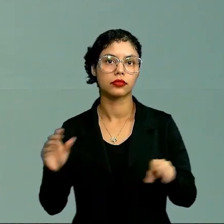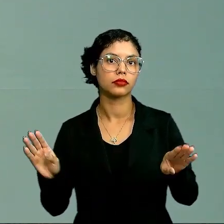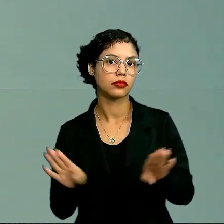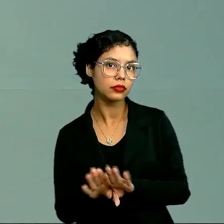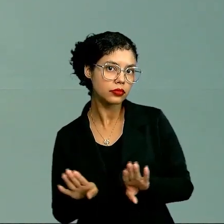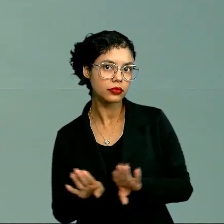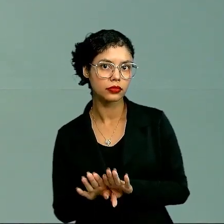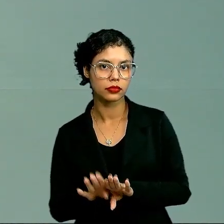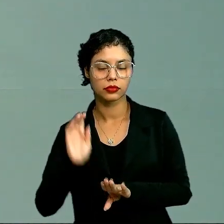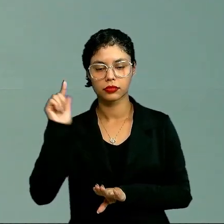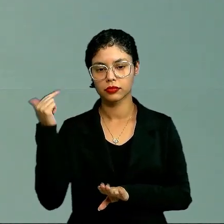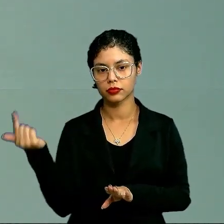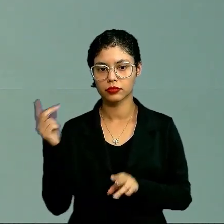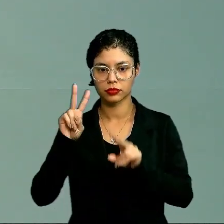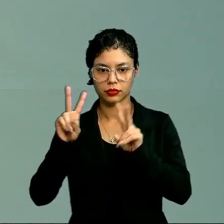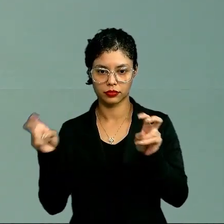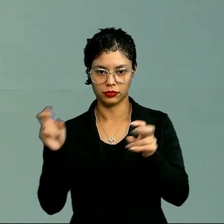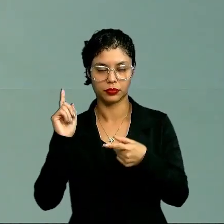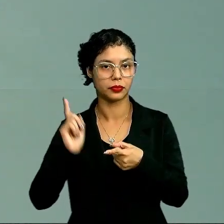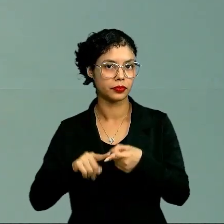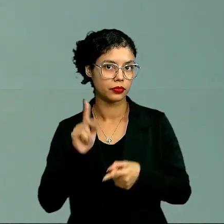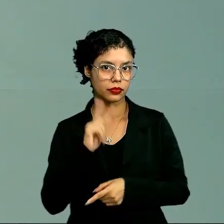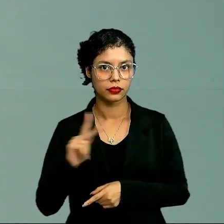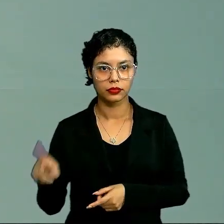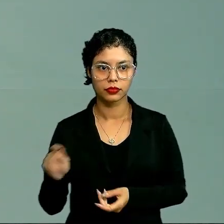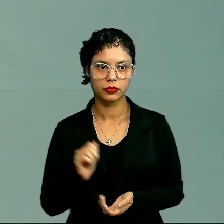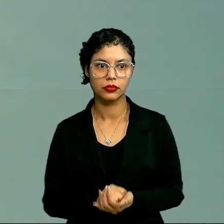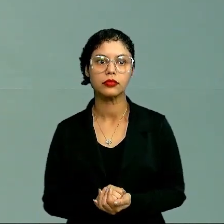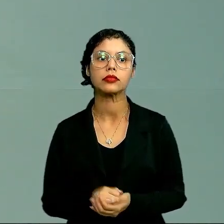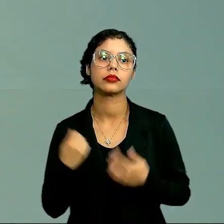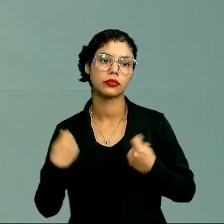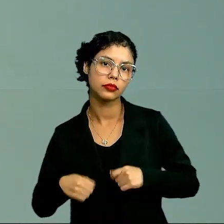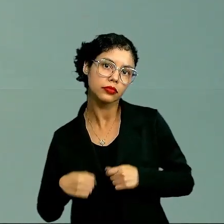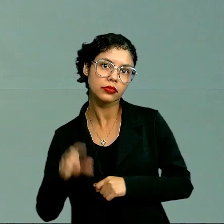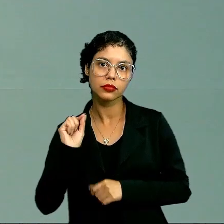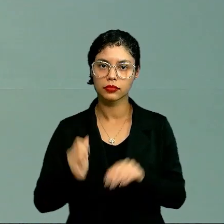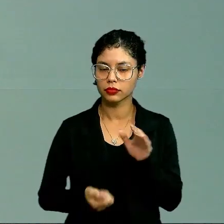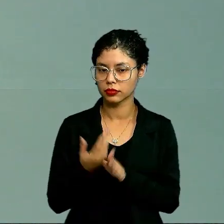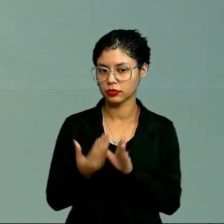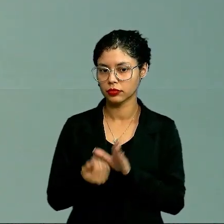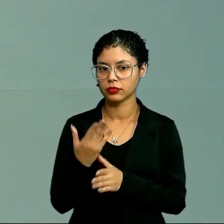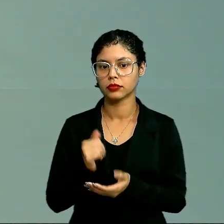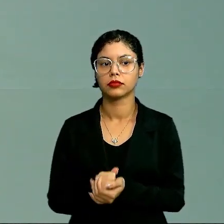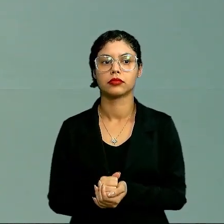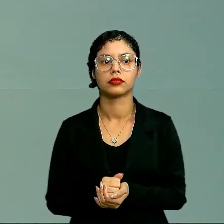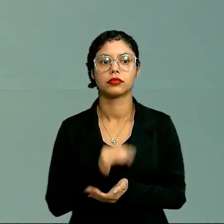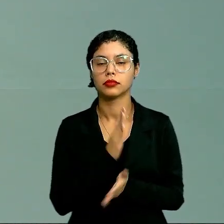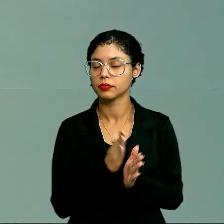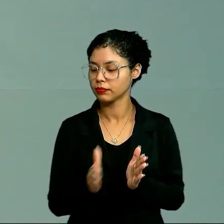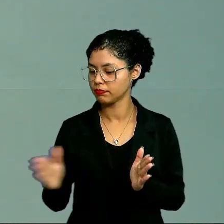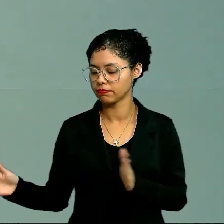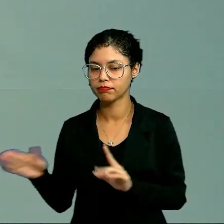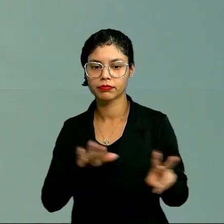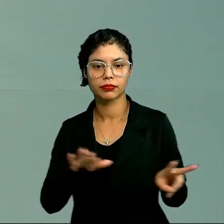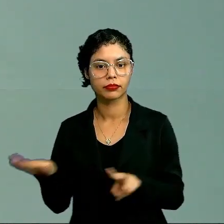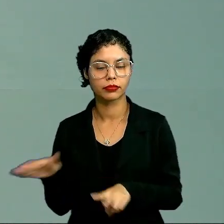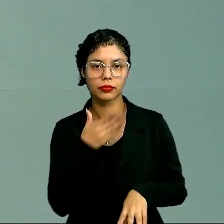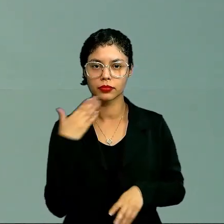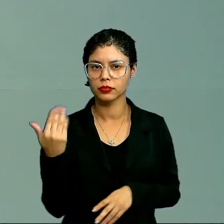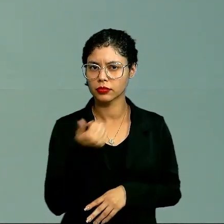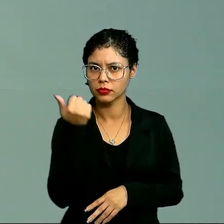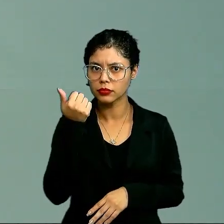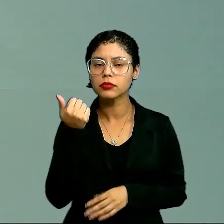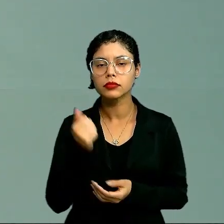uma outra temática. Por quê, professora? Porque é necessário que vocês produzam redações semanalmente para aperfeiçoar a técnica